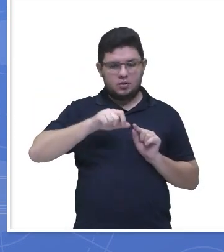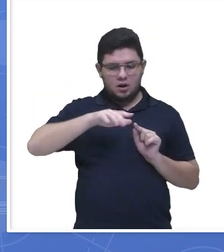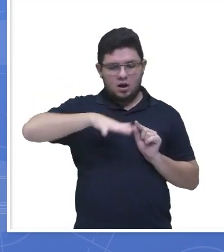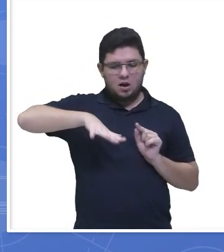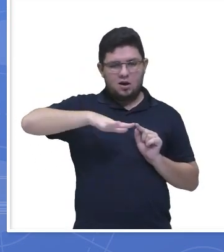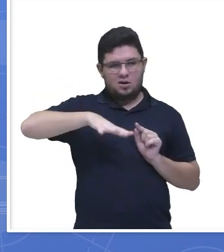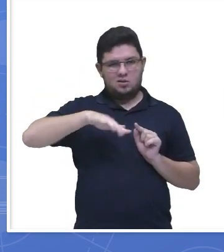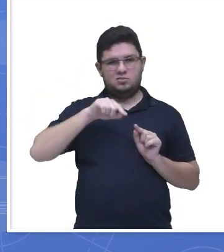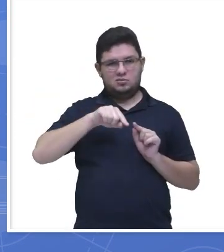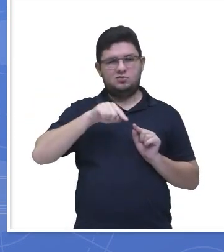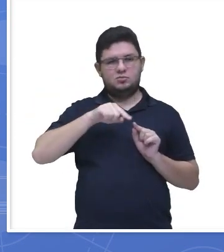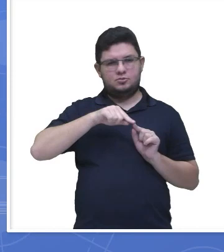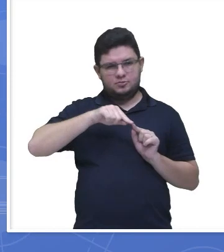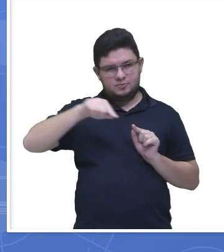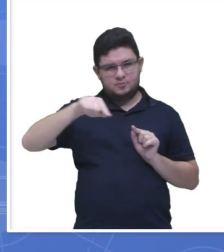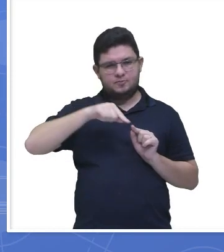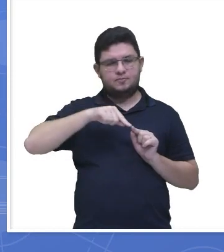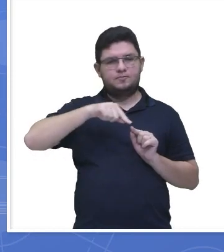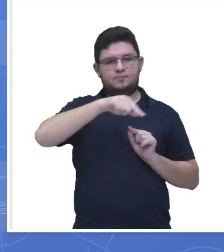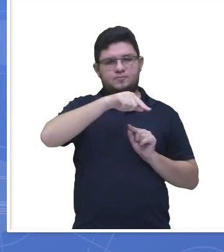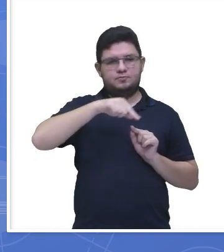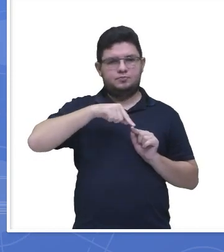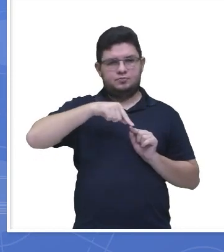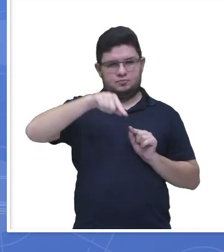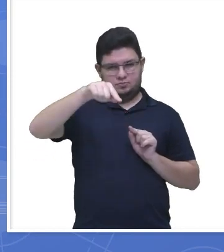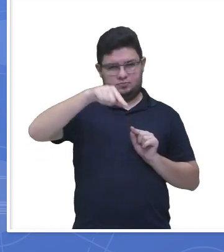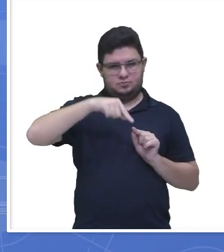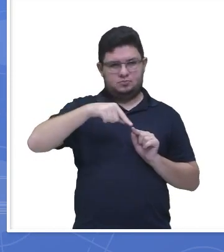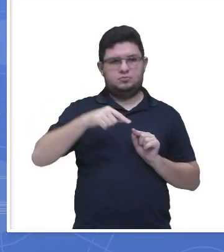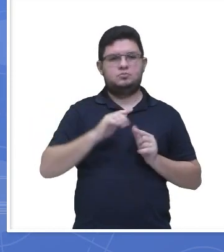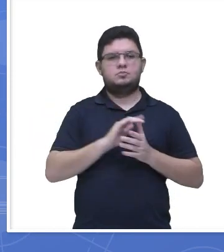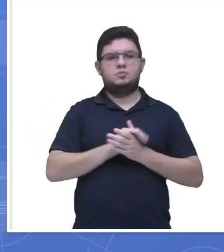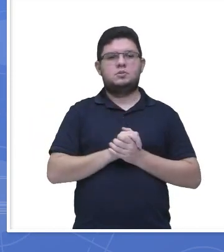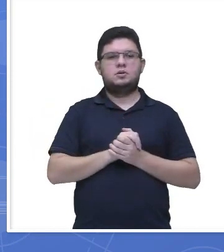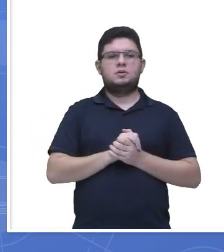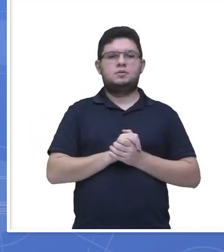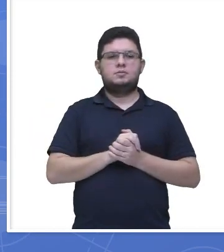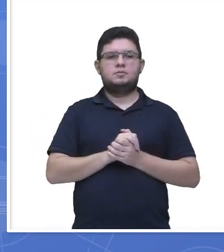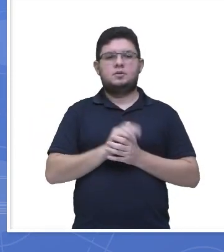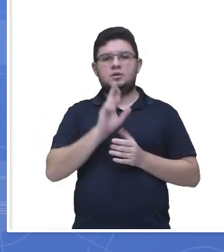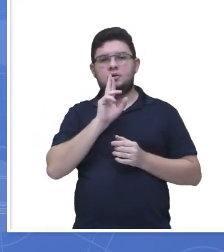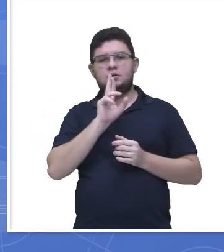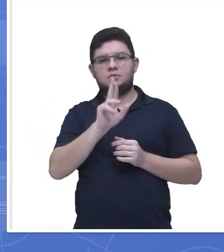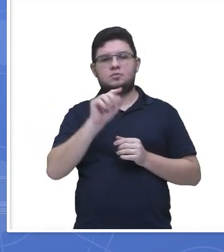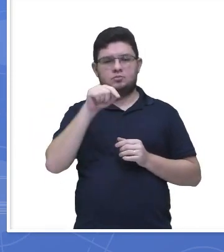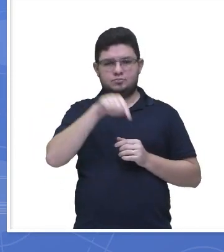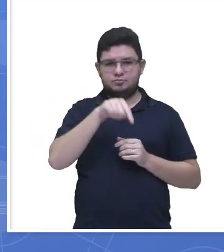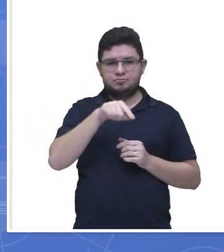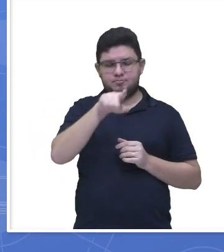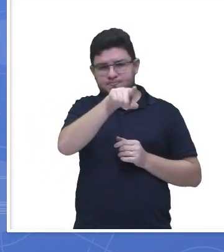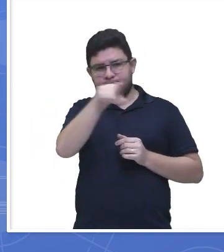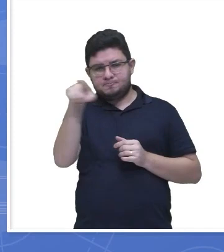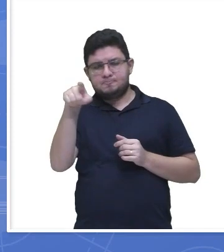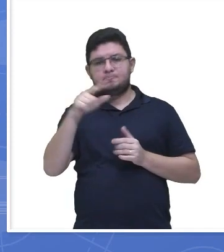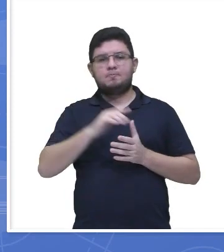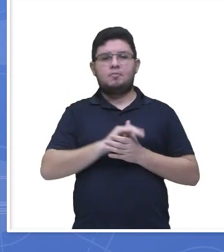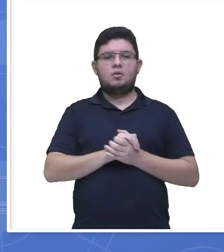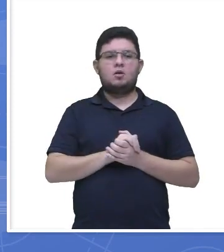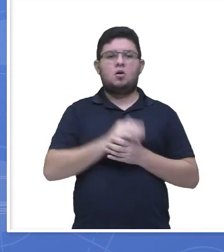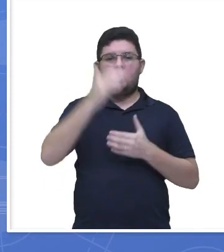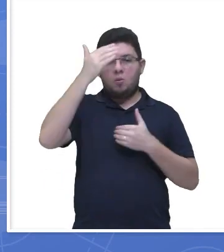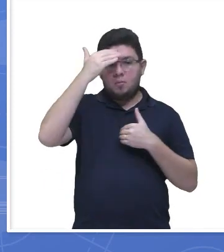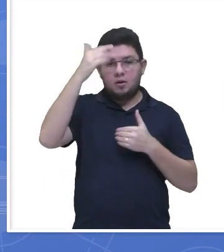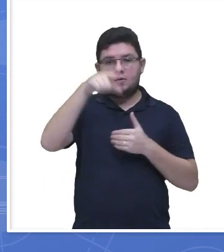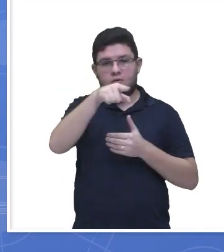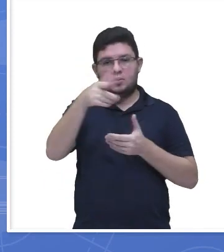pelo adversário. É assim que funciona, ok? Tá bom? Então tá aí a resposta, né, para vocês e obrigado pela